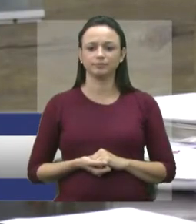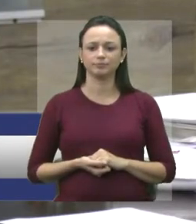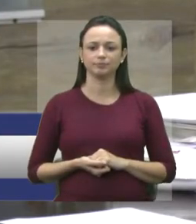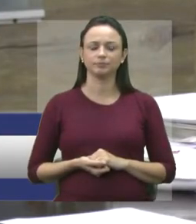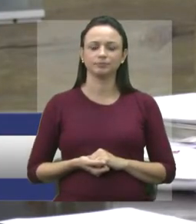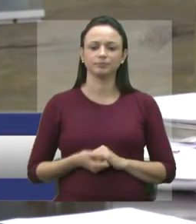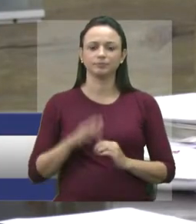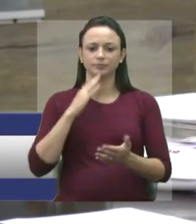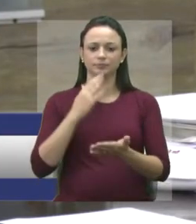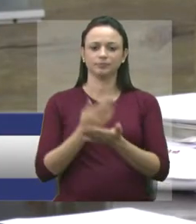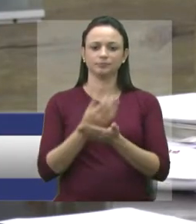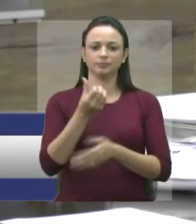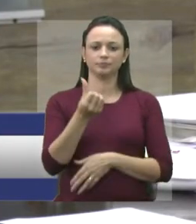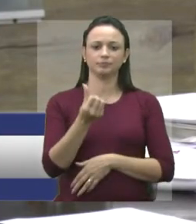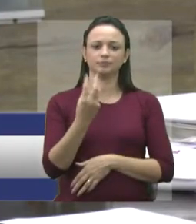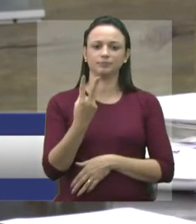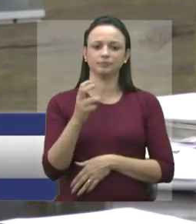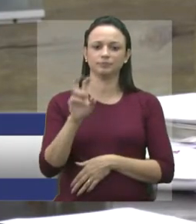Requerimento